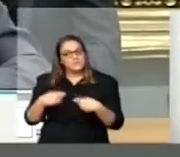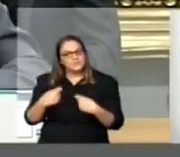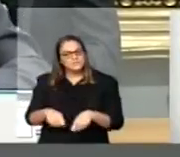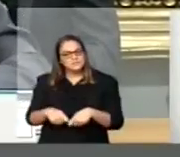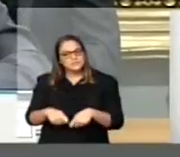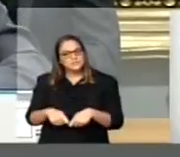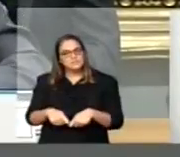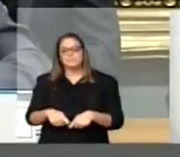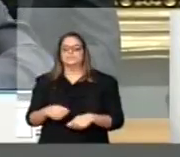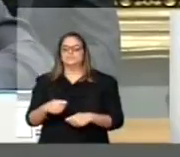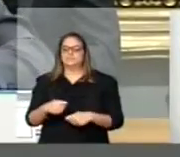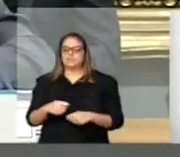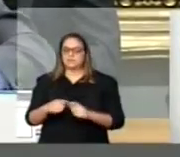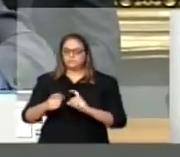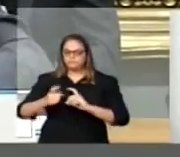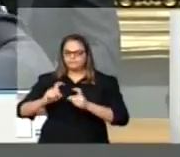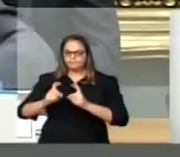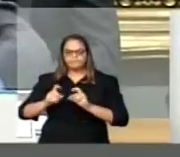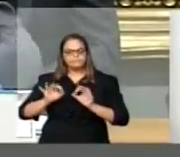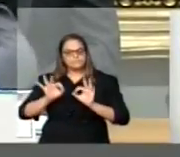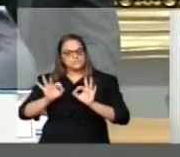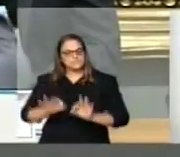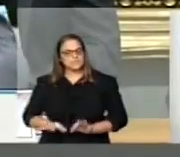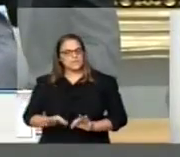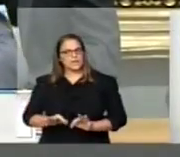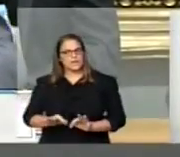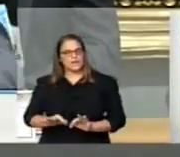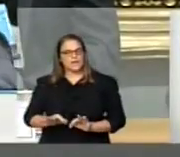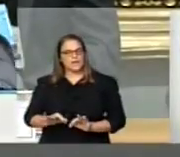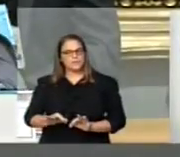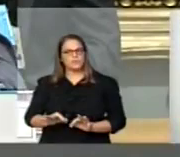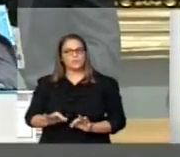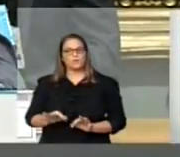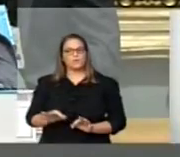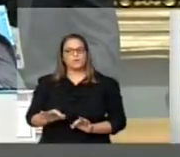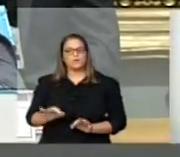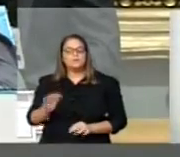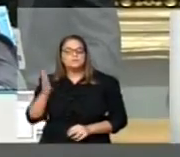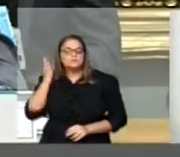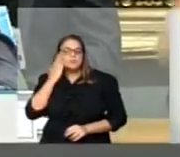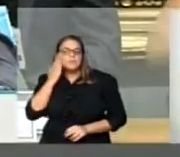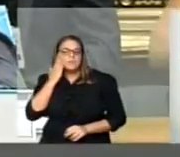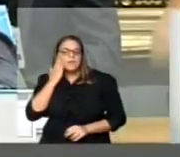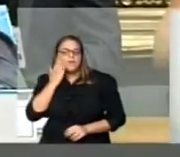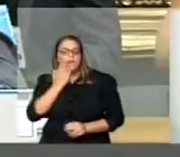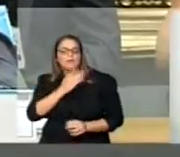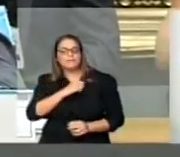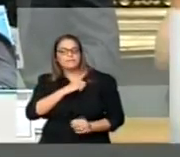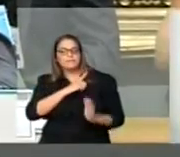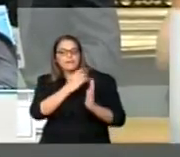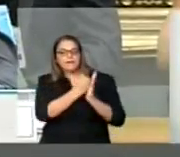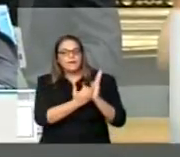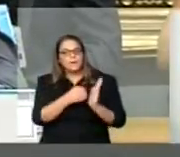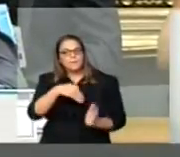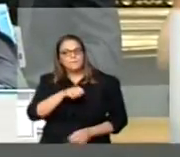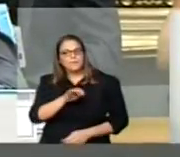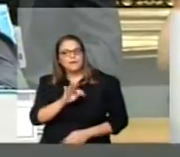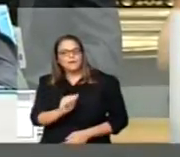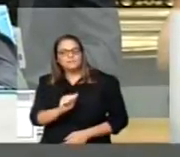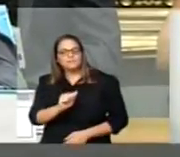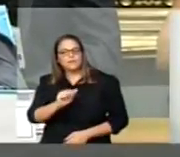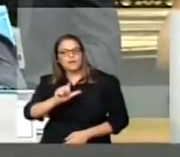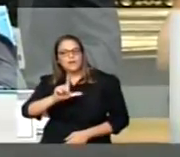de que a gestão fiscal esteja sendo conduzida com vistas à obtenção da meta fixada pela Lei de